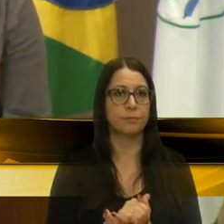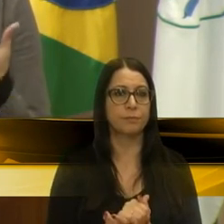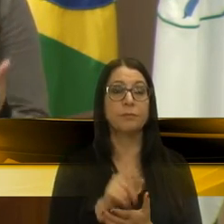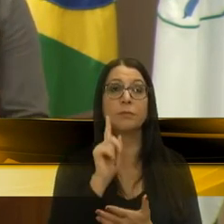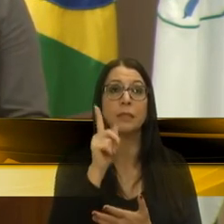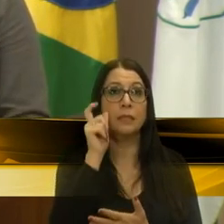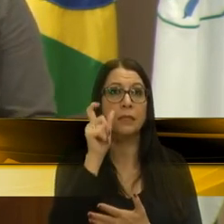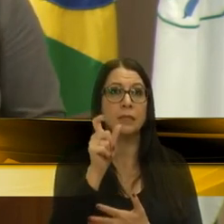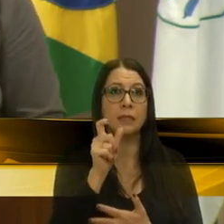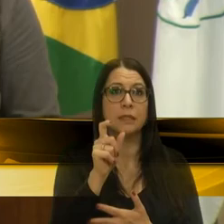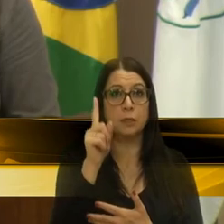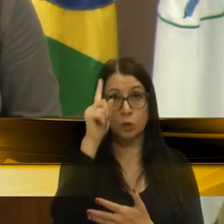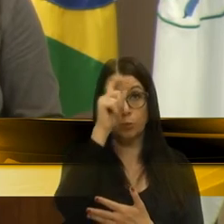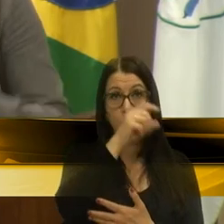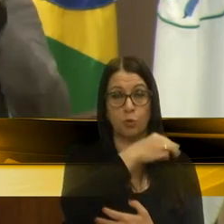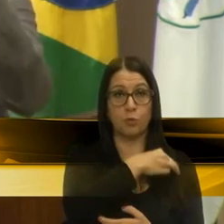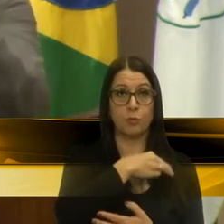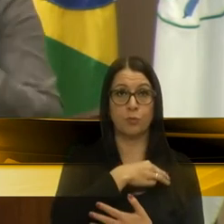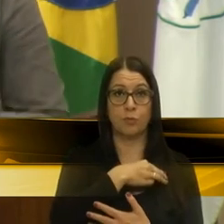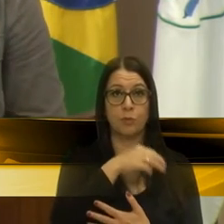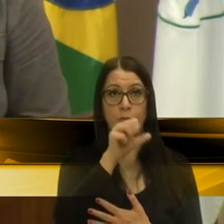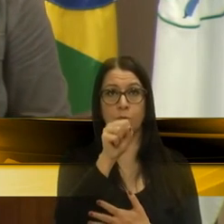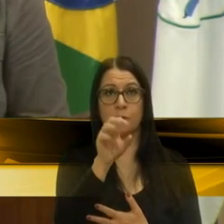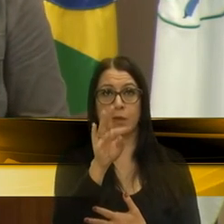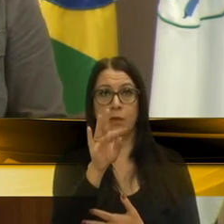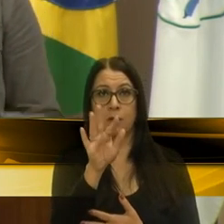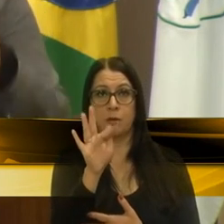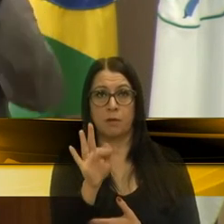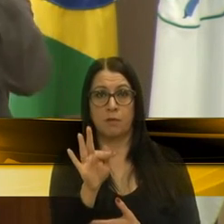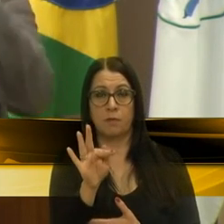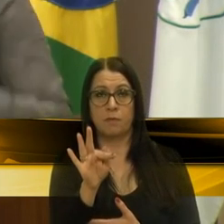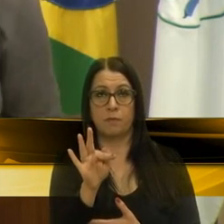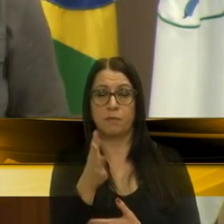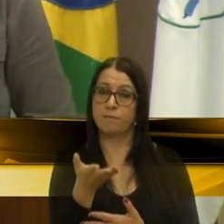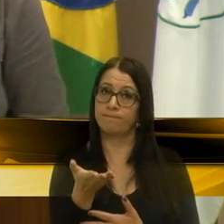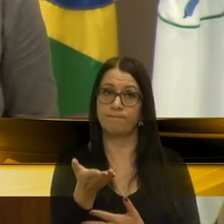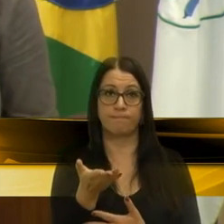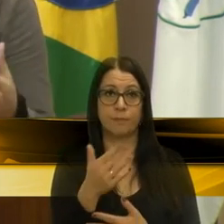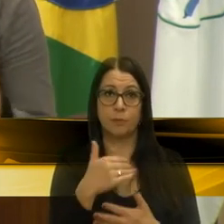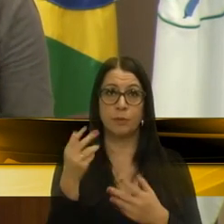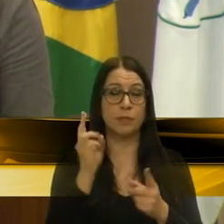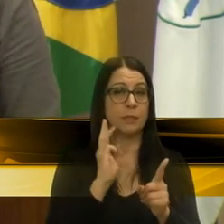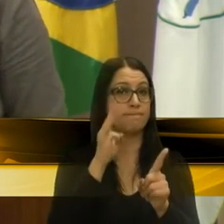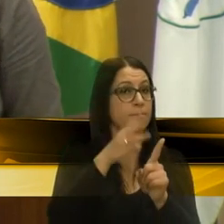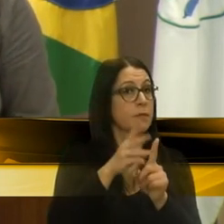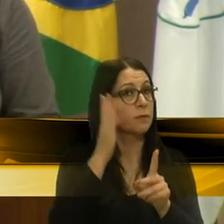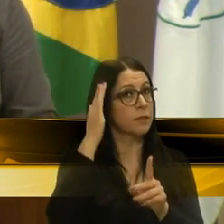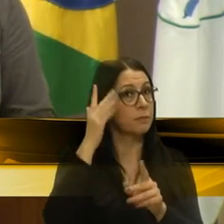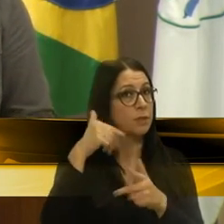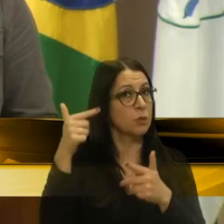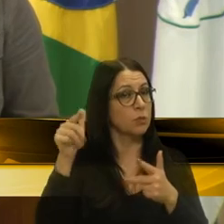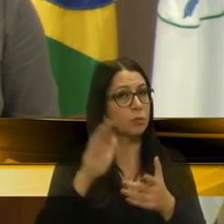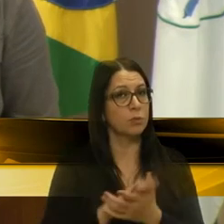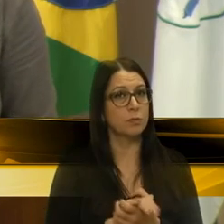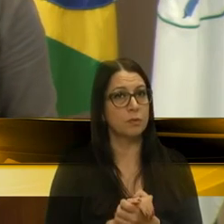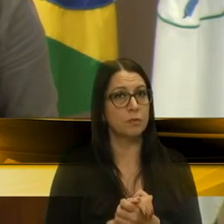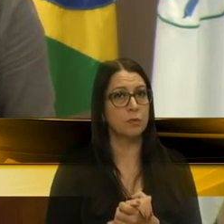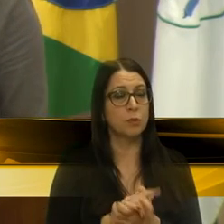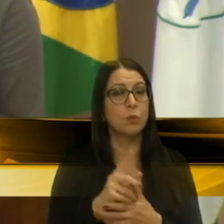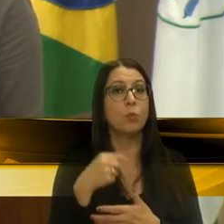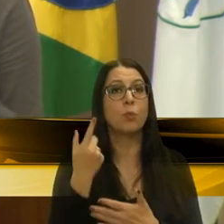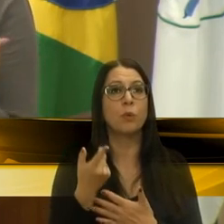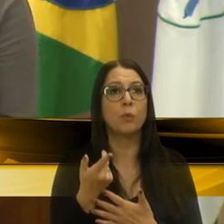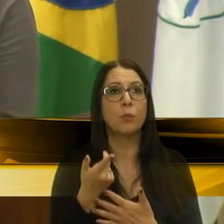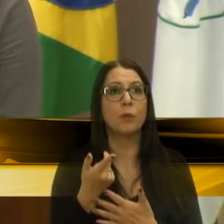interesses do Moro, talvez o STF fosse uma das metas, mas a gente vai saber nos próximos capítulos, né, qual foi